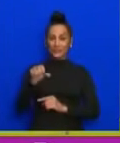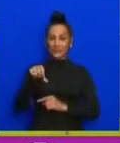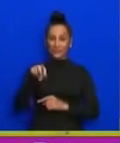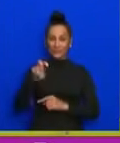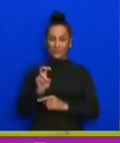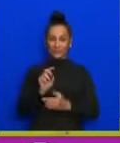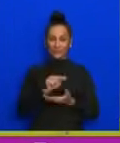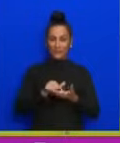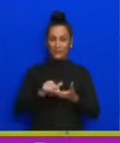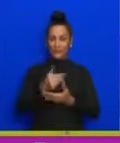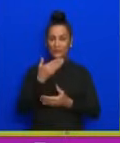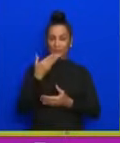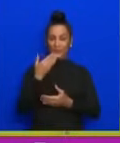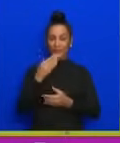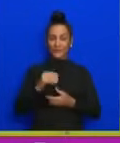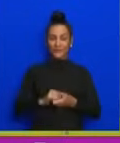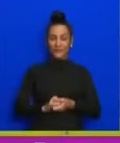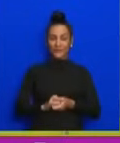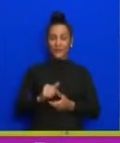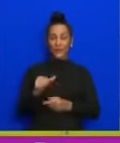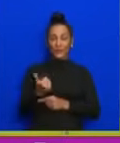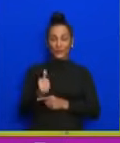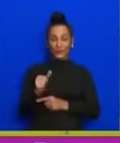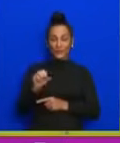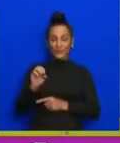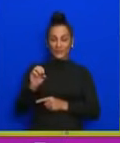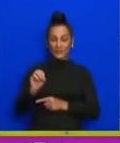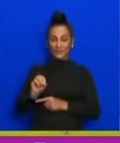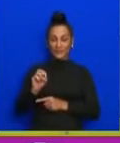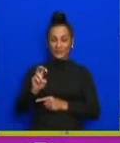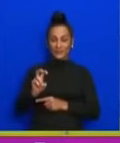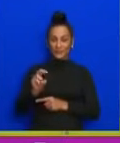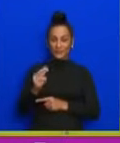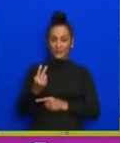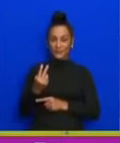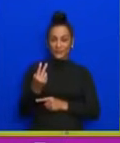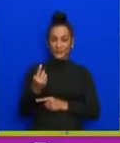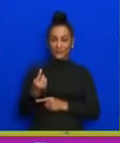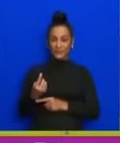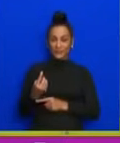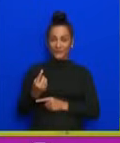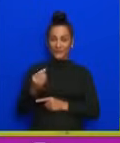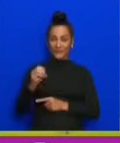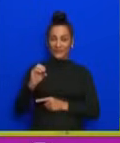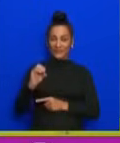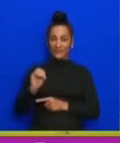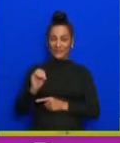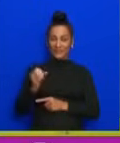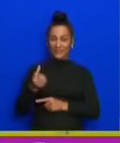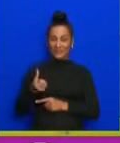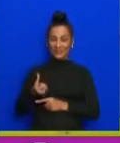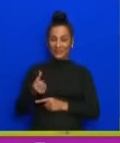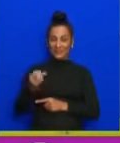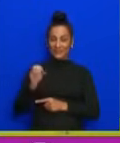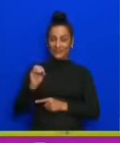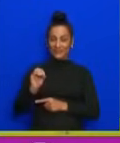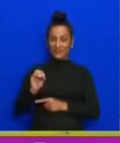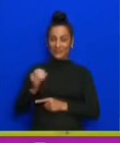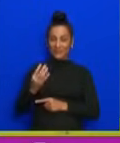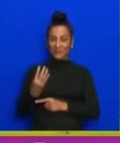3.095 da Loto Fácil. 11, 05, 21,